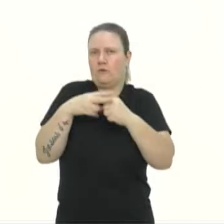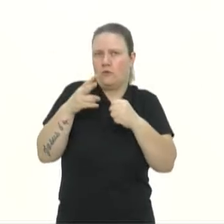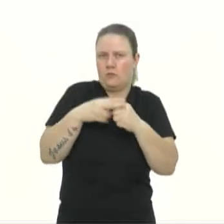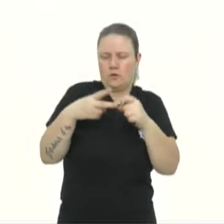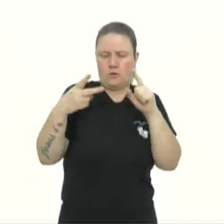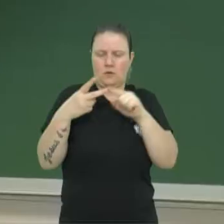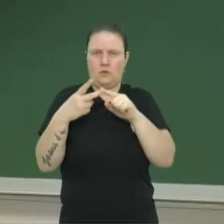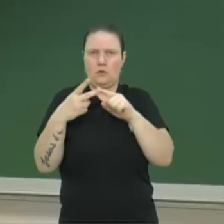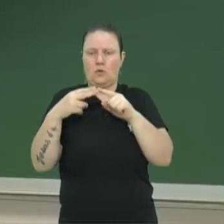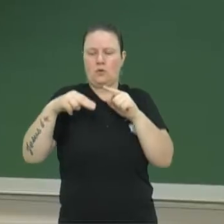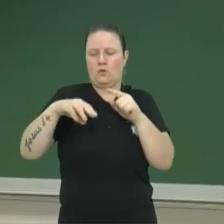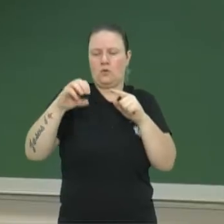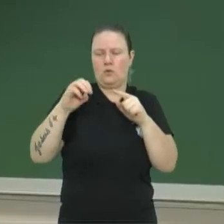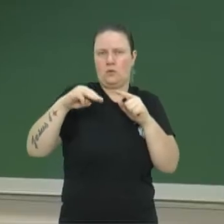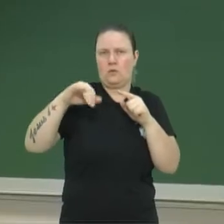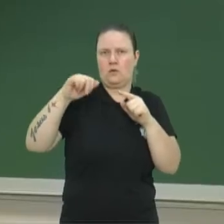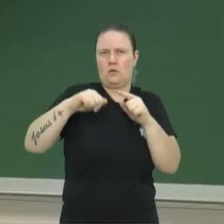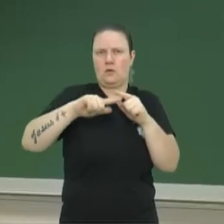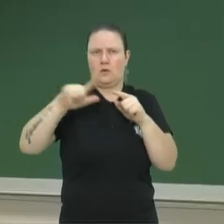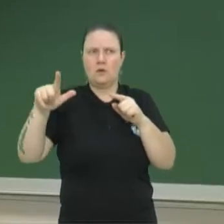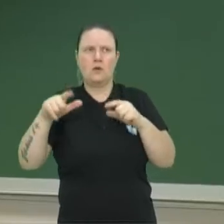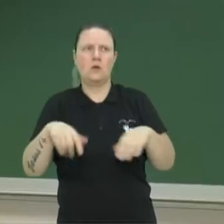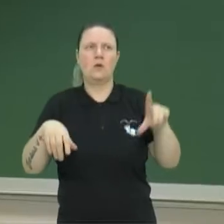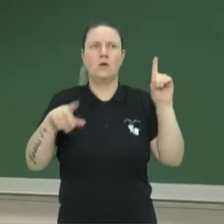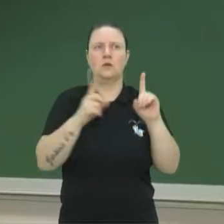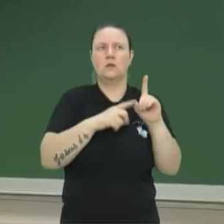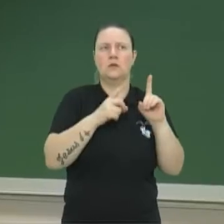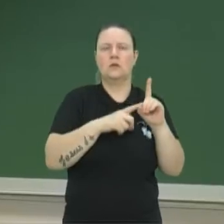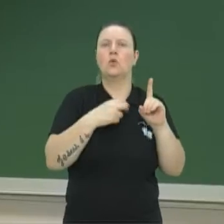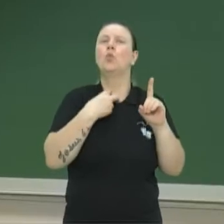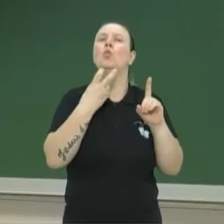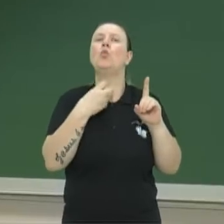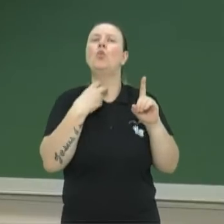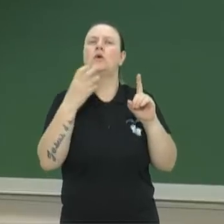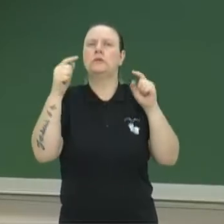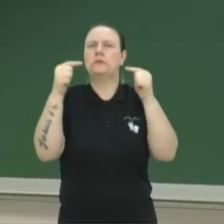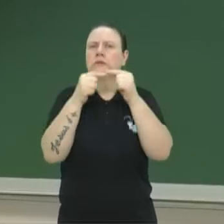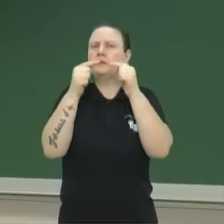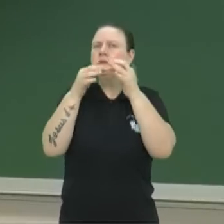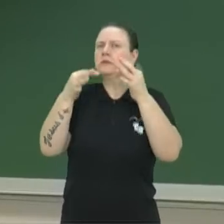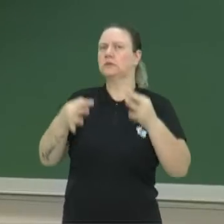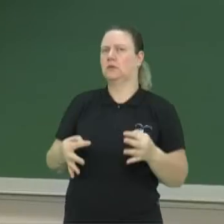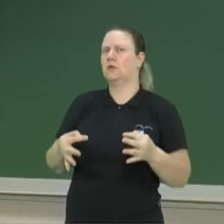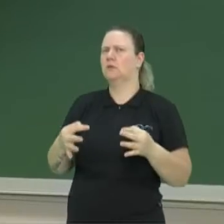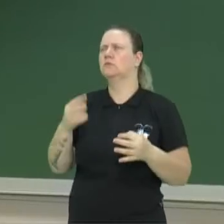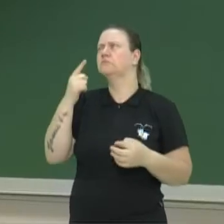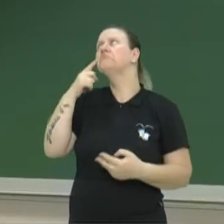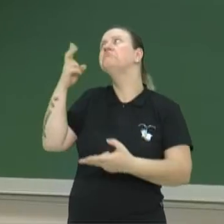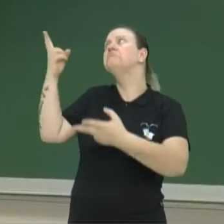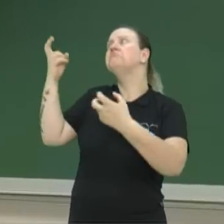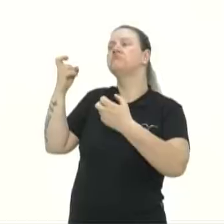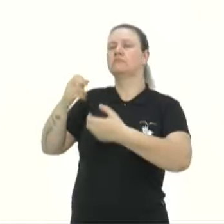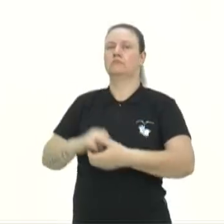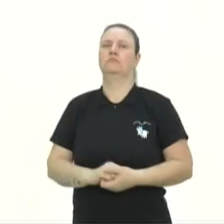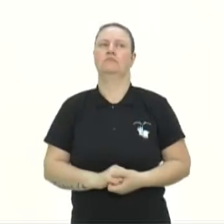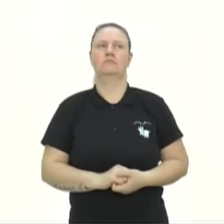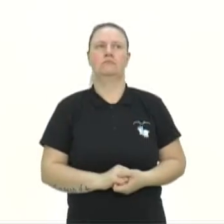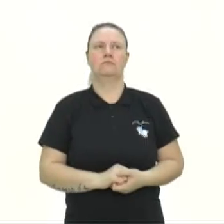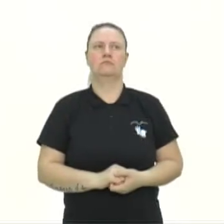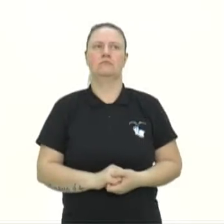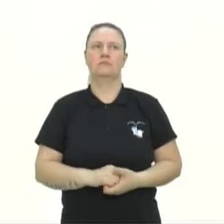entonação correta? Qual será que é a resposta? Vejamos.